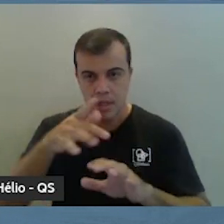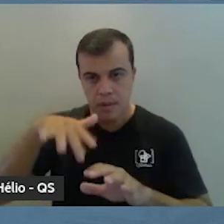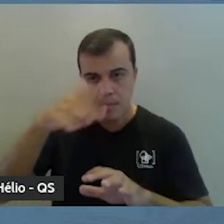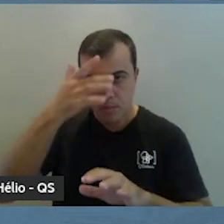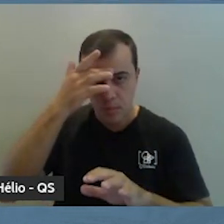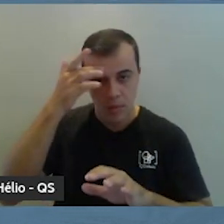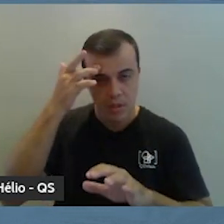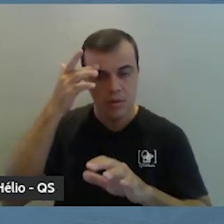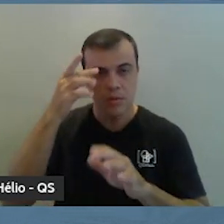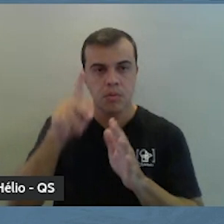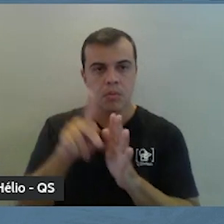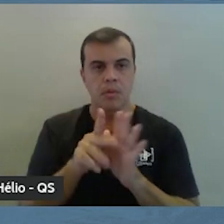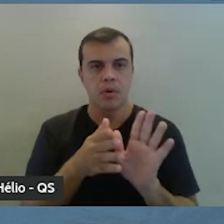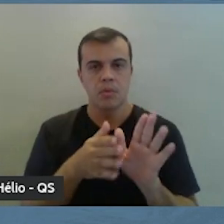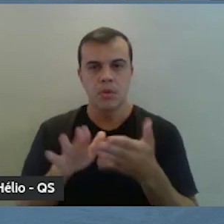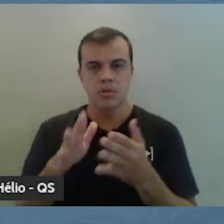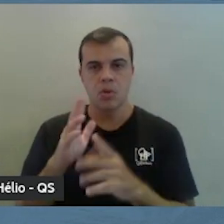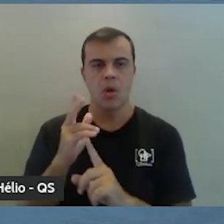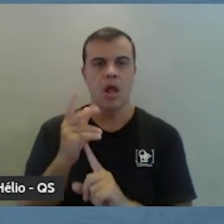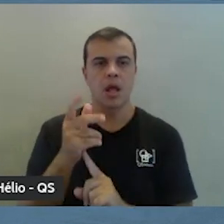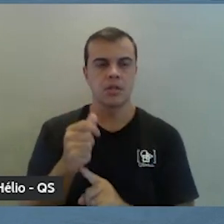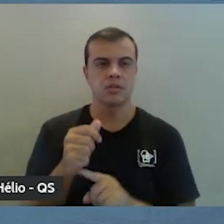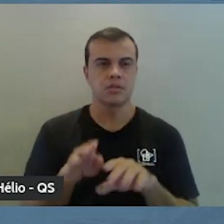na produção de arte,